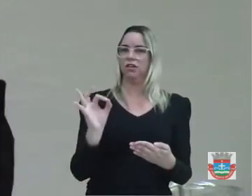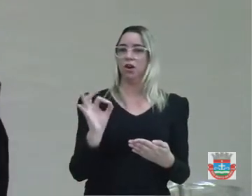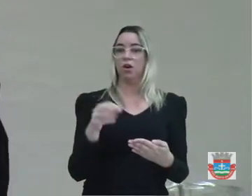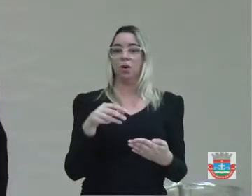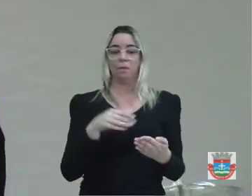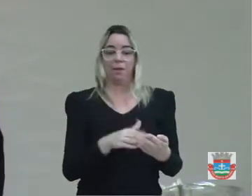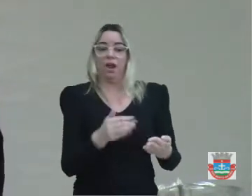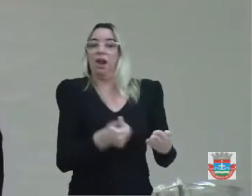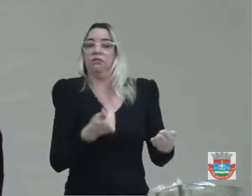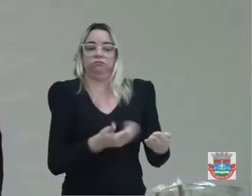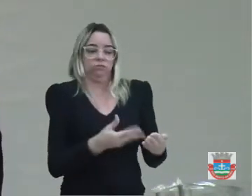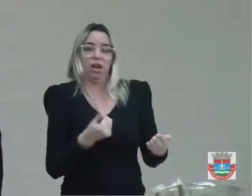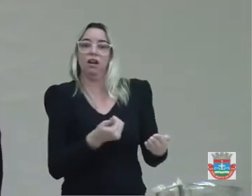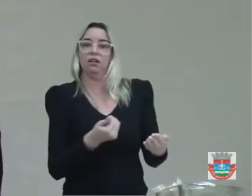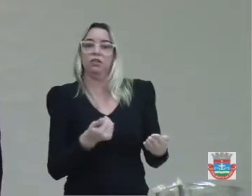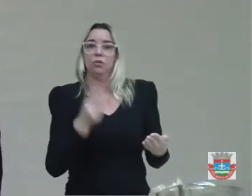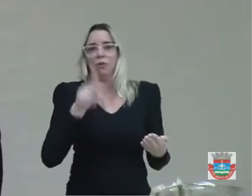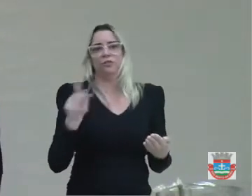professor.